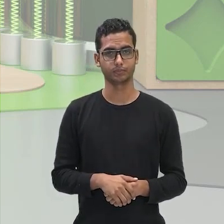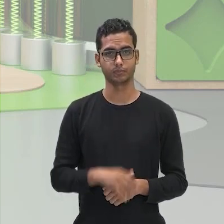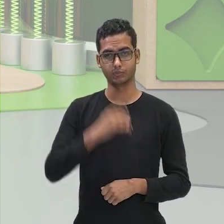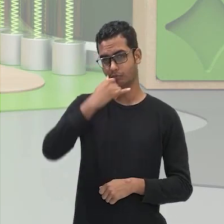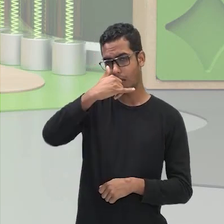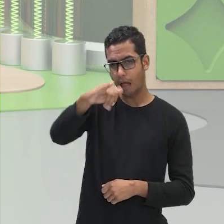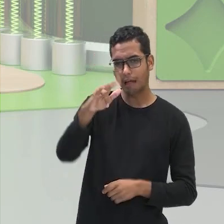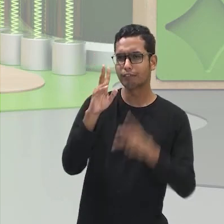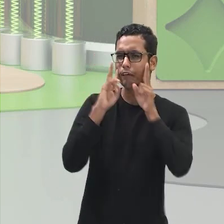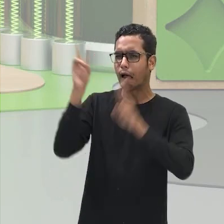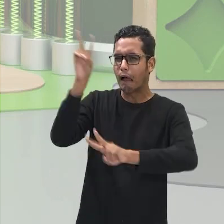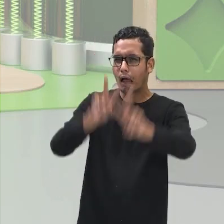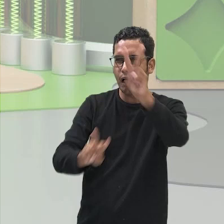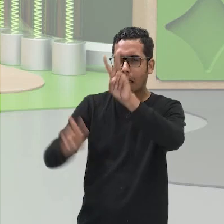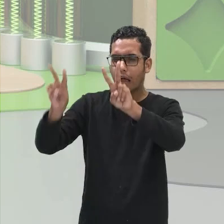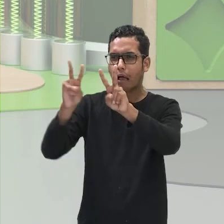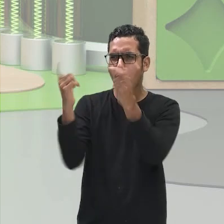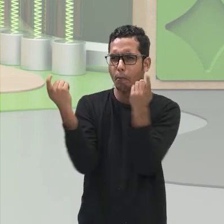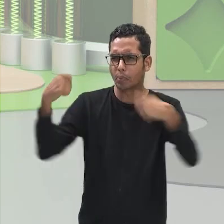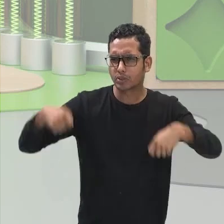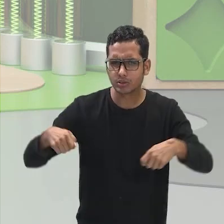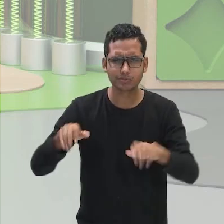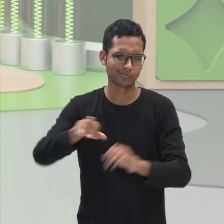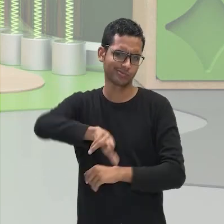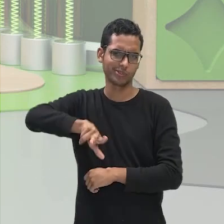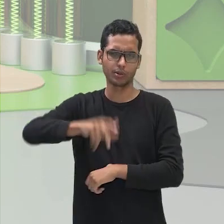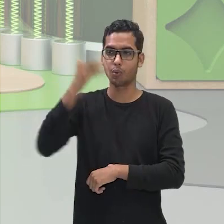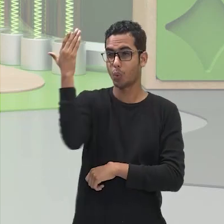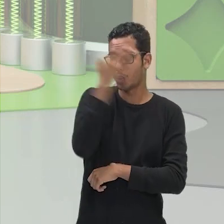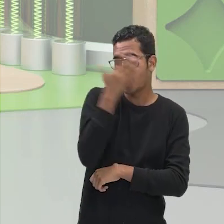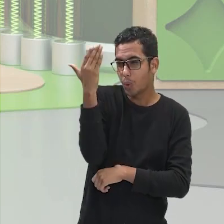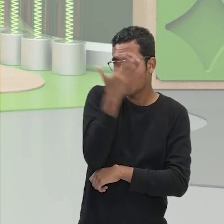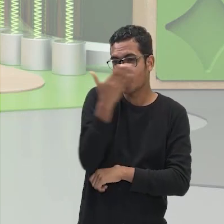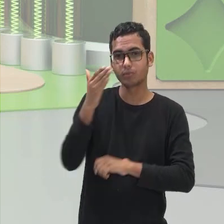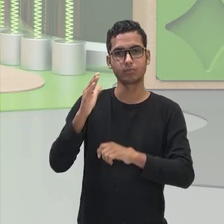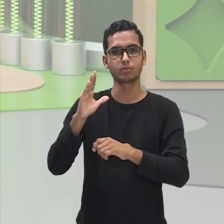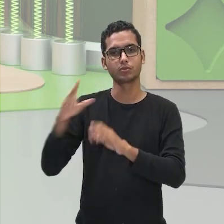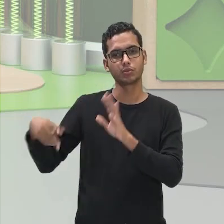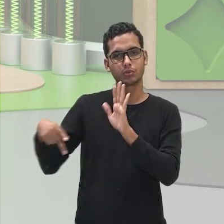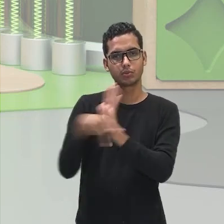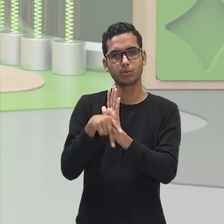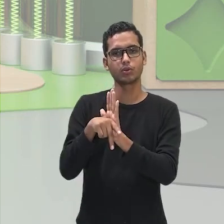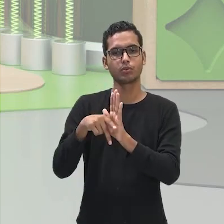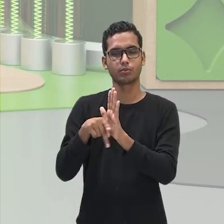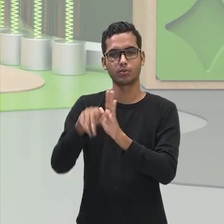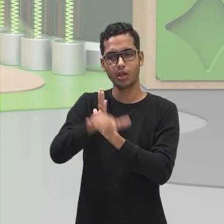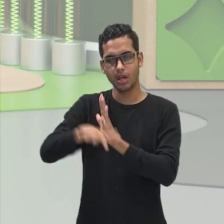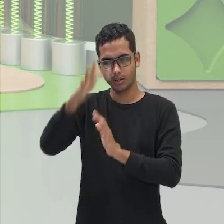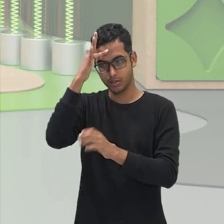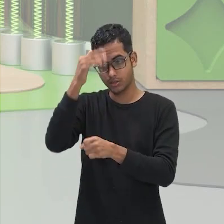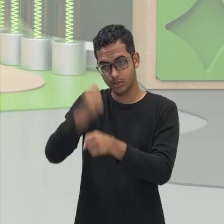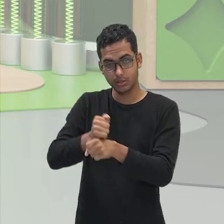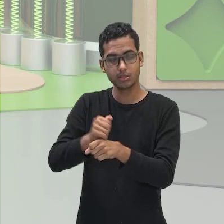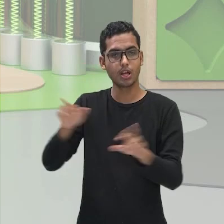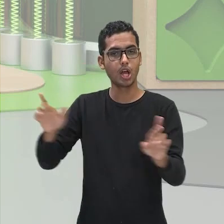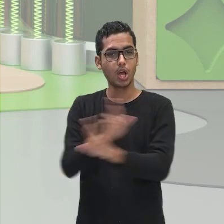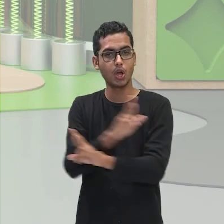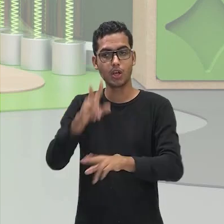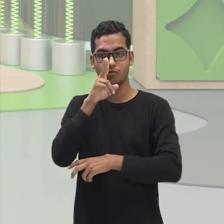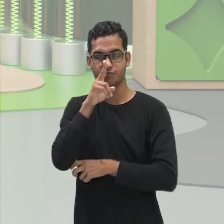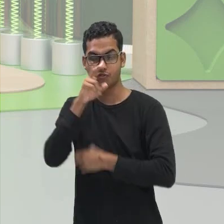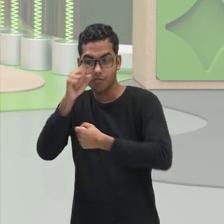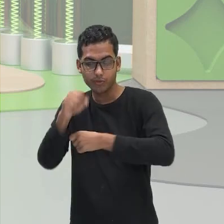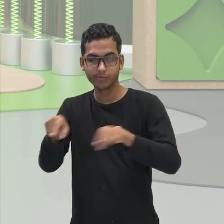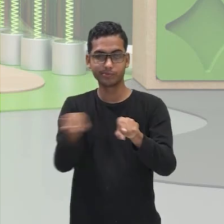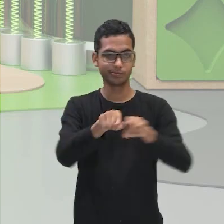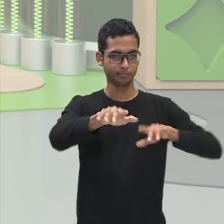visualizar nem tocar, porque é uma grandeza física aí que está relacionada com a força, com o movimento, por exemplo. Então existem